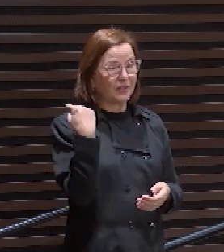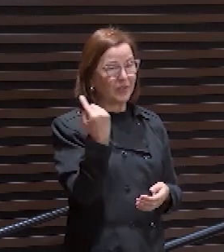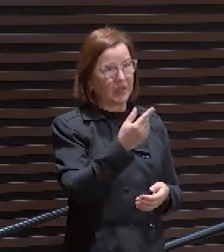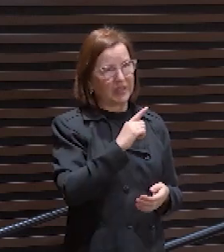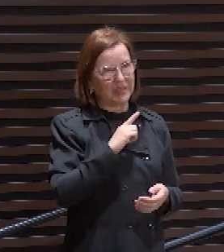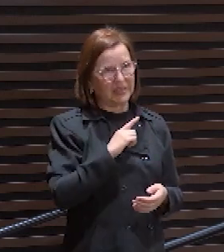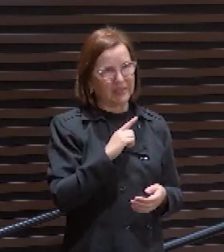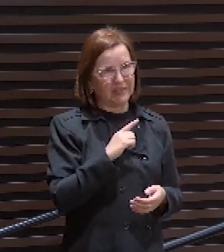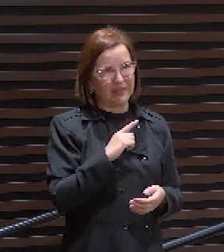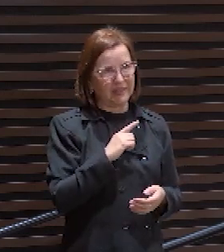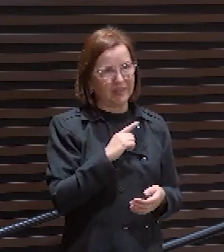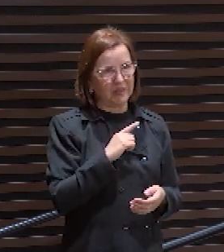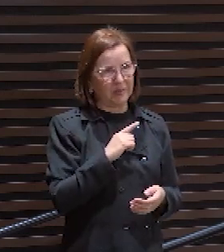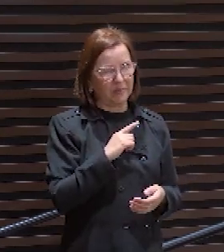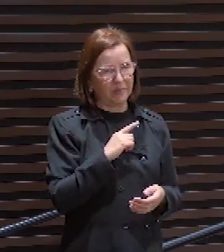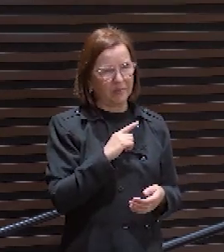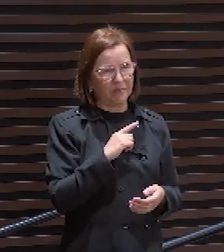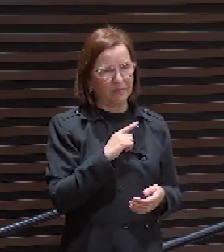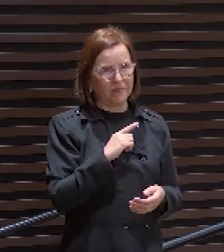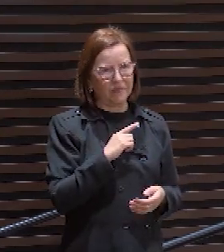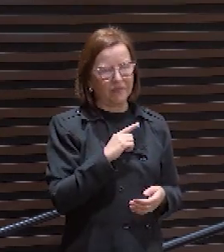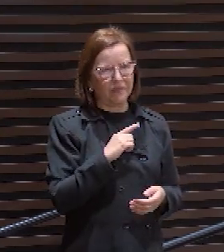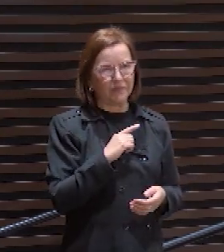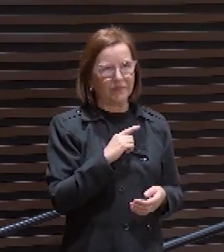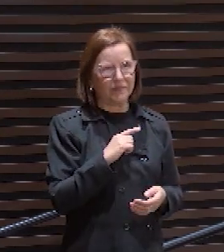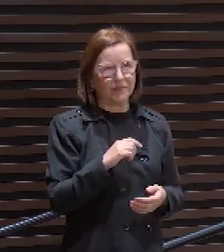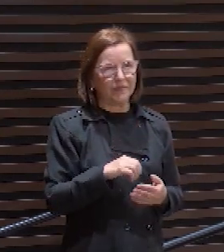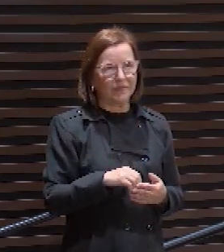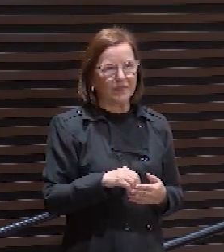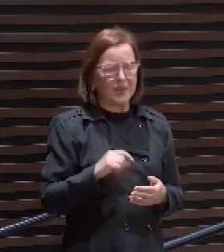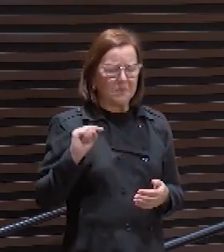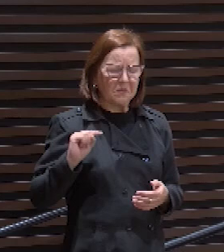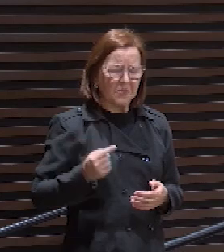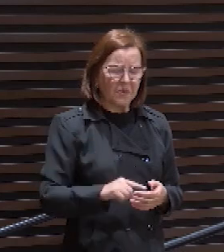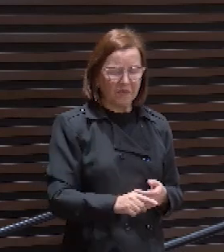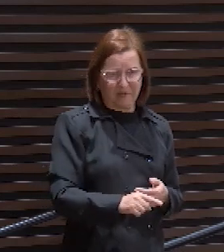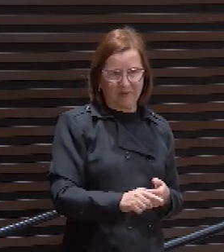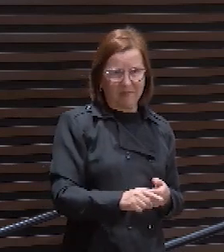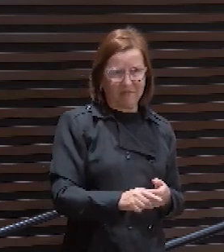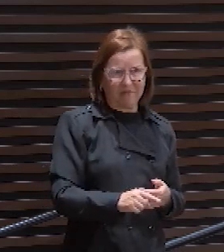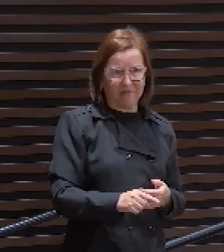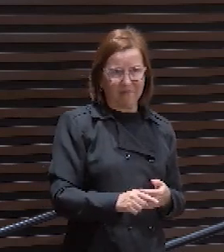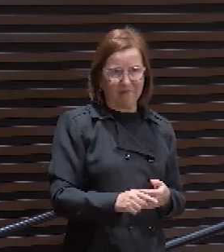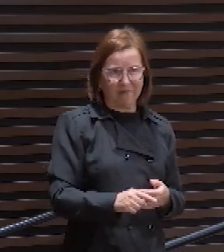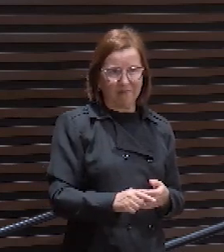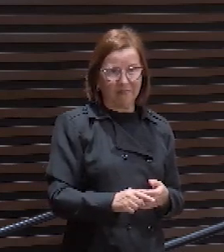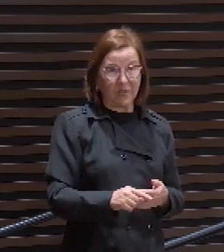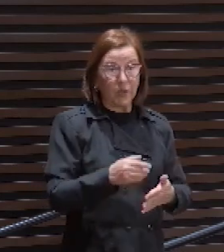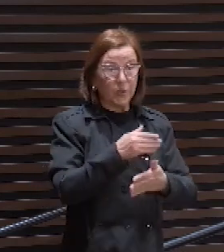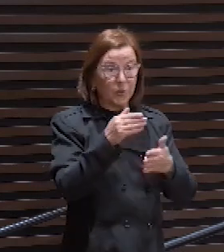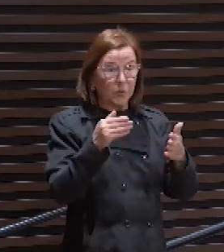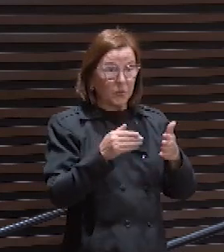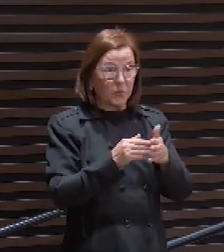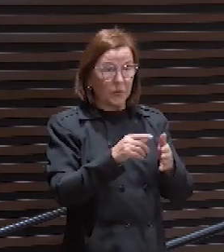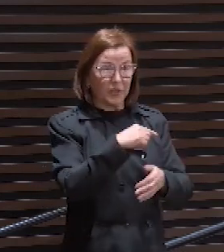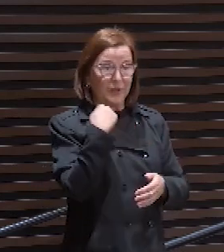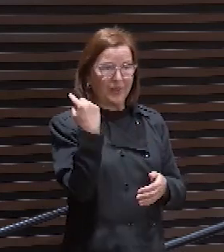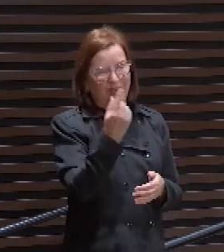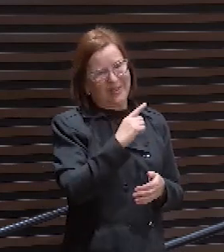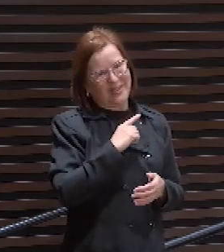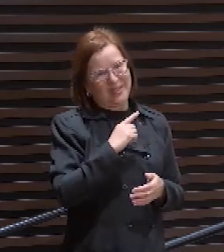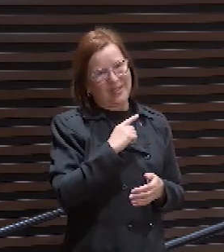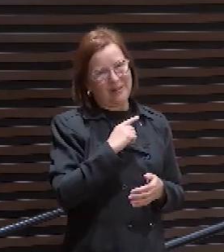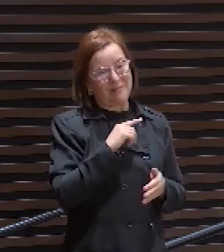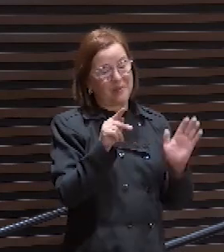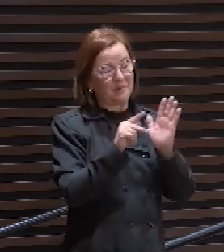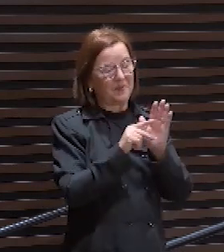num grau absurdo. Sobre como que tudo de fato agora não é mais nosso, não é mais meu. Tudo é do Senhor. A gente